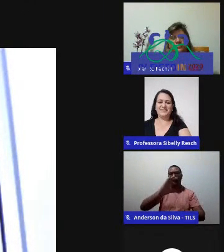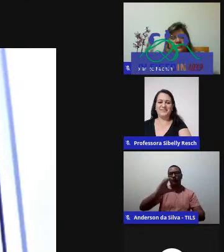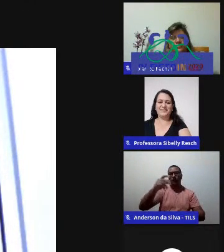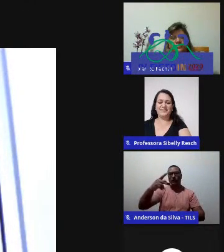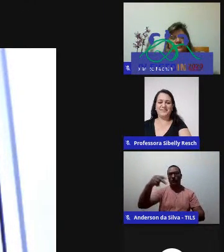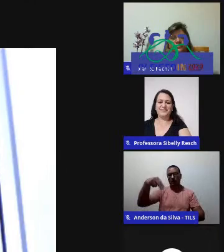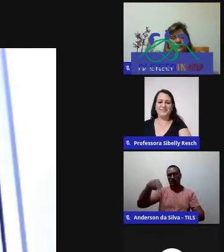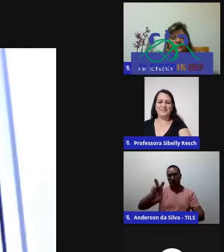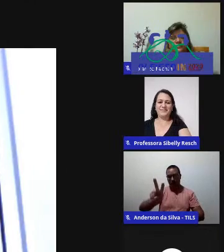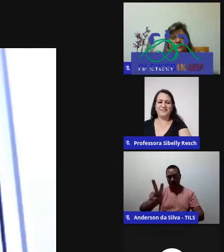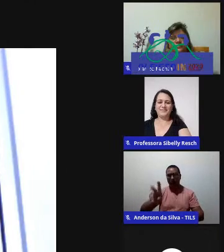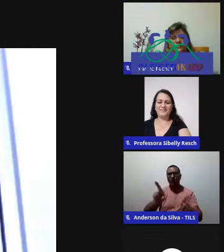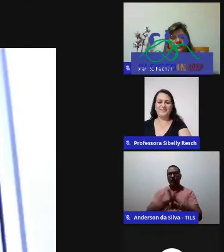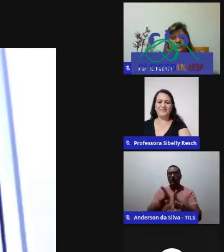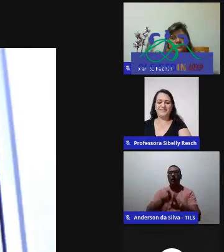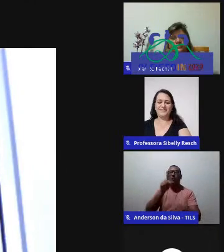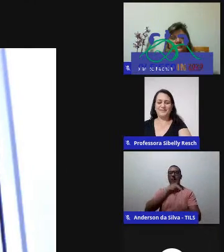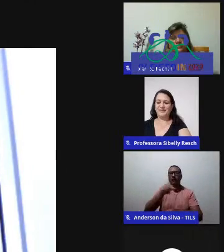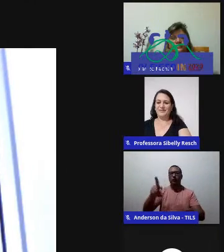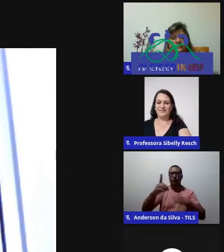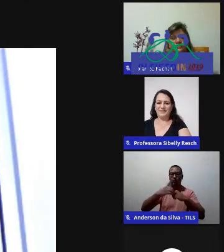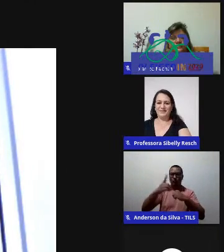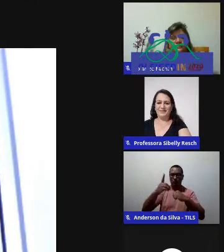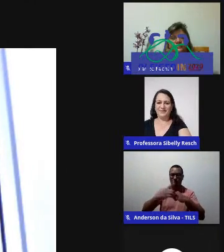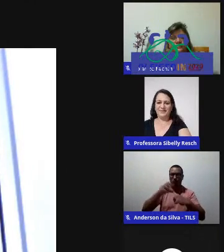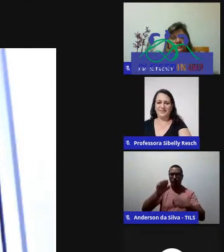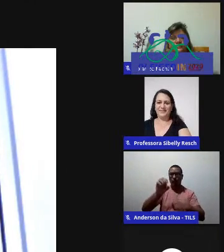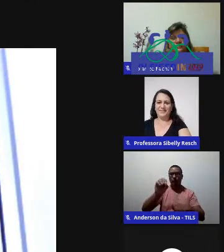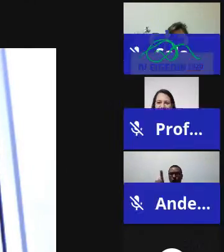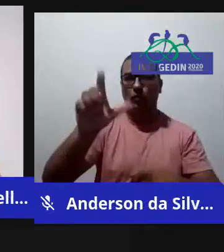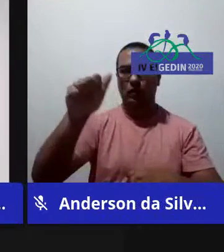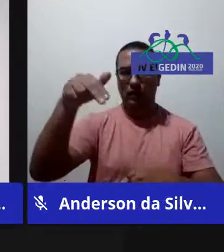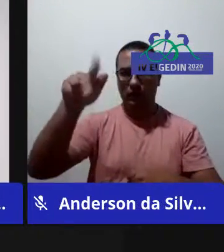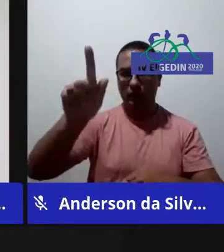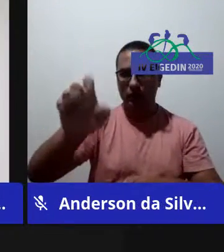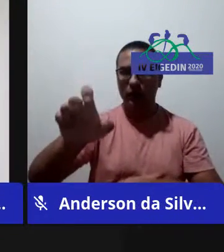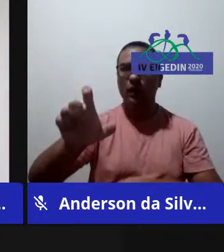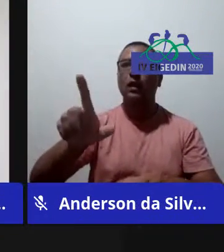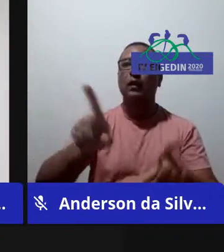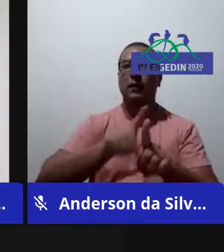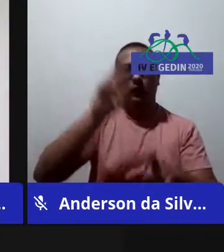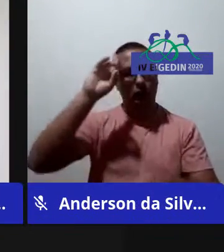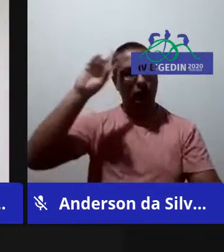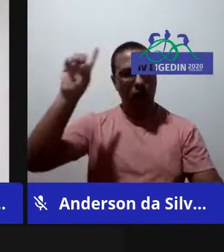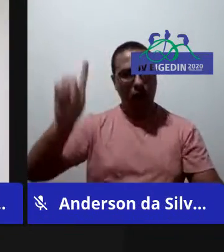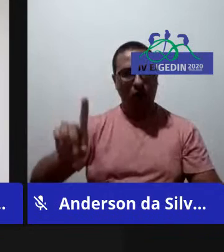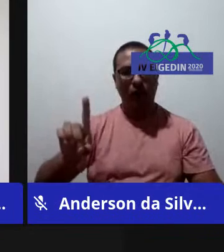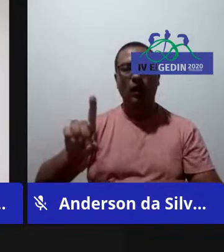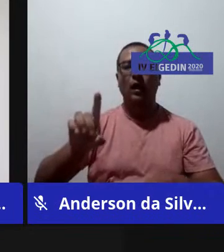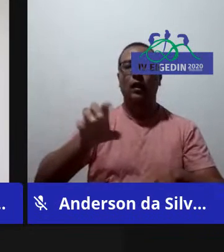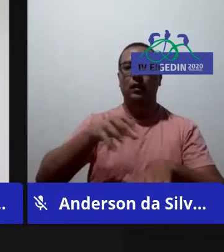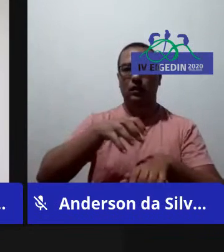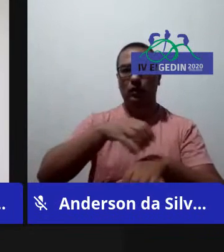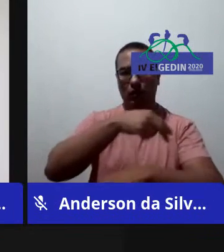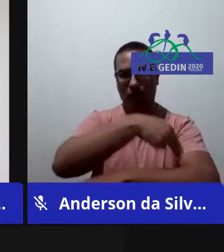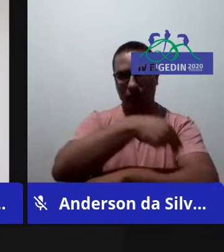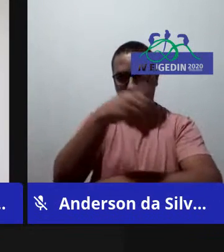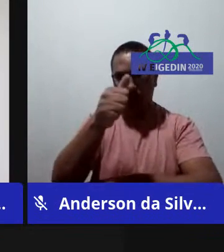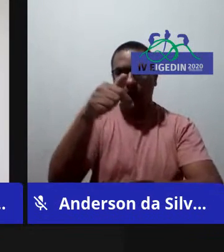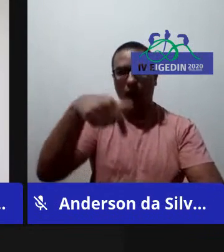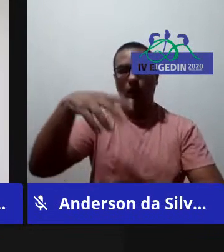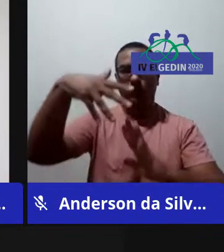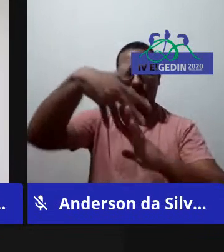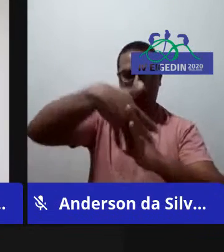pela professora doutora Solange Faquim, que é a nossa diretora do campus de Nova Andradina, aqui da UFMS